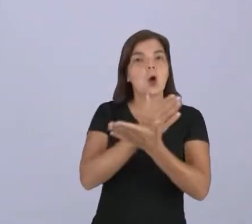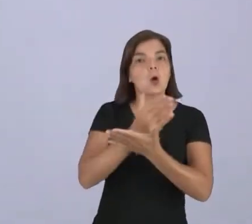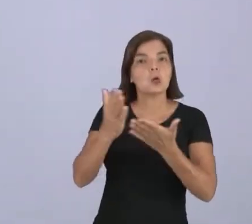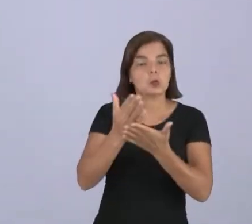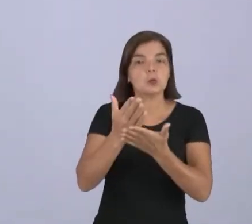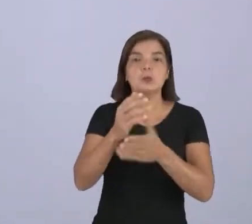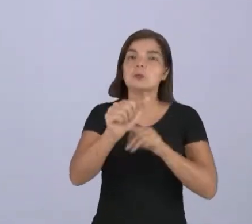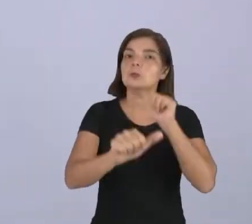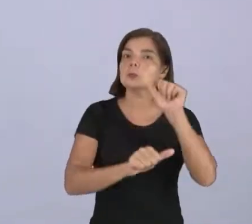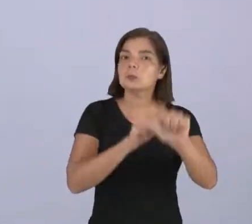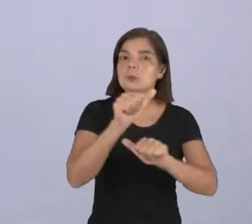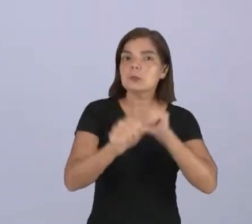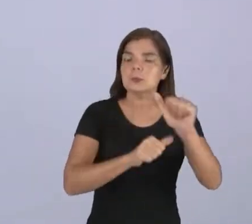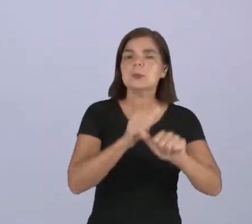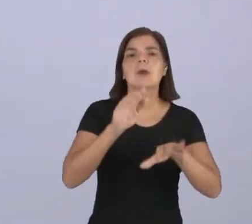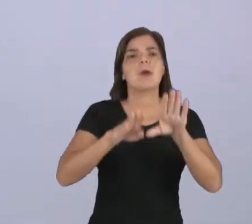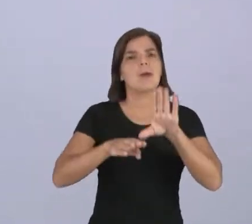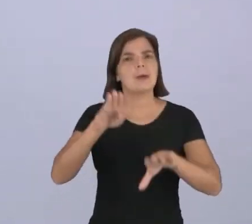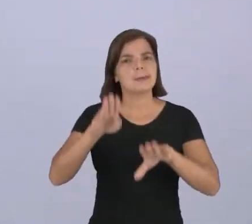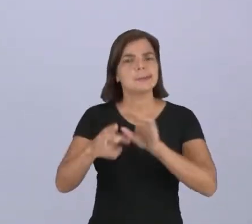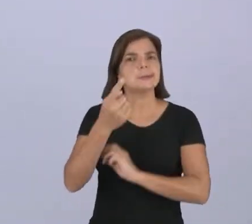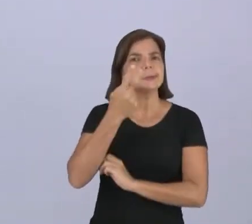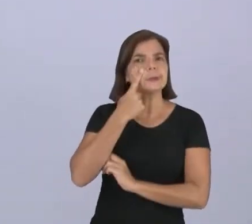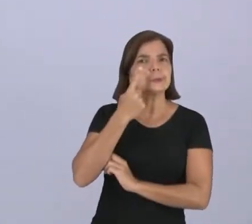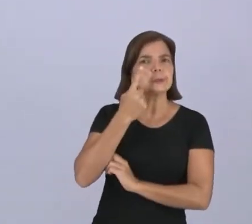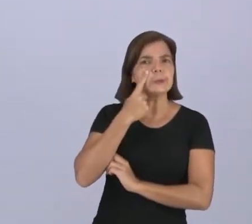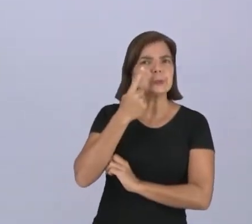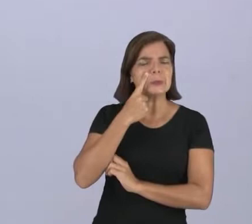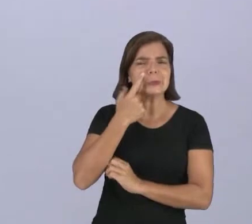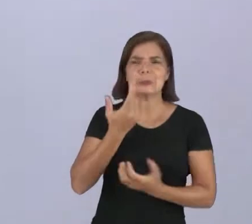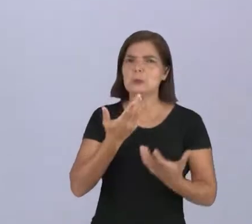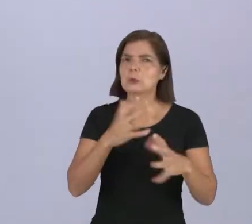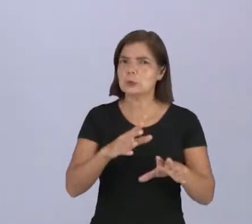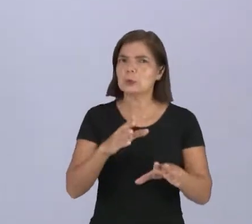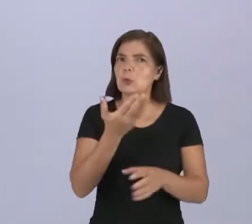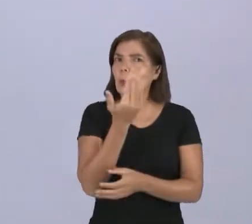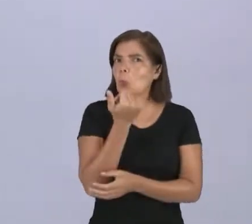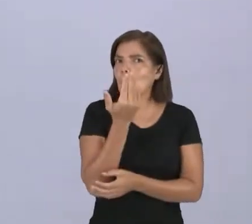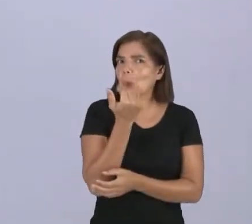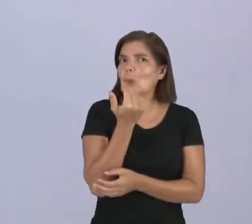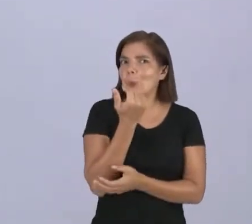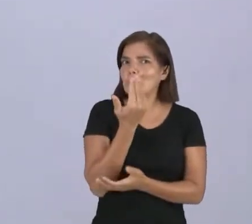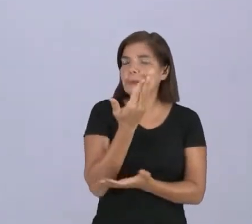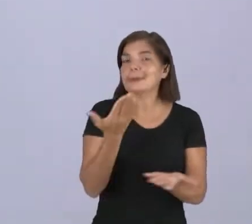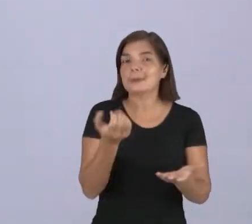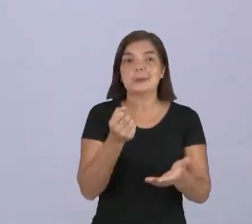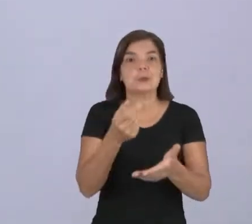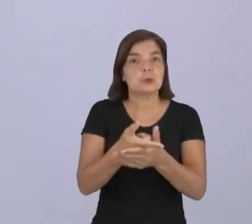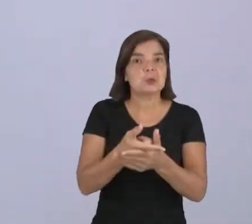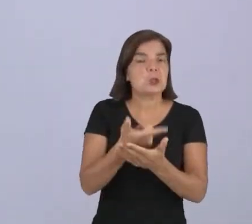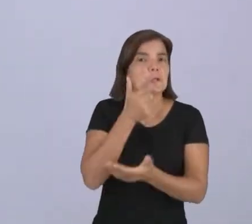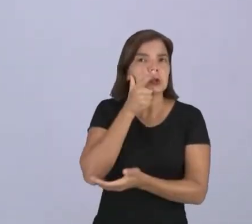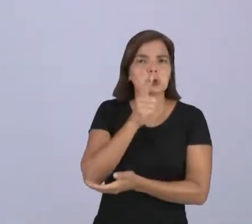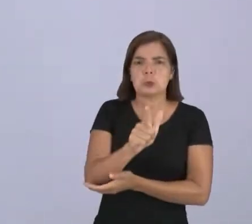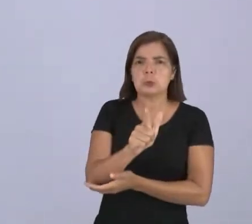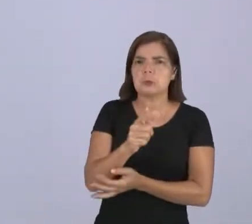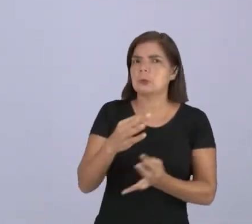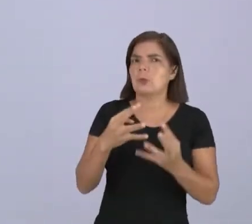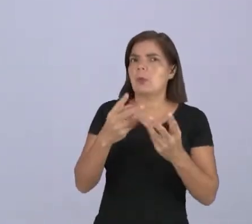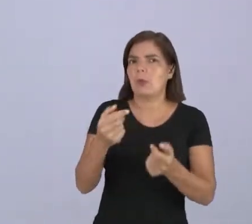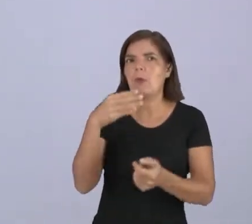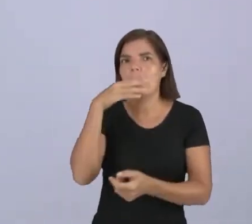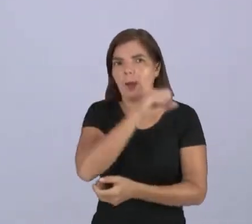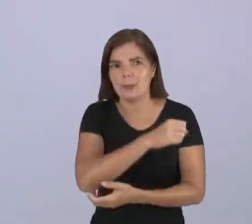tipos de alterações que muitas vezes a gente enxerga como indesejáveis nos alimentos que a gente acaba comprando e não consegue consumir a